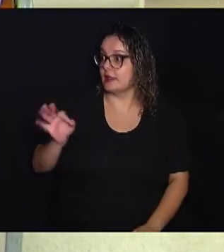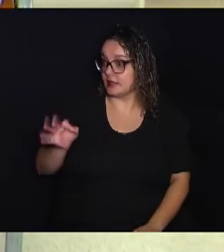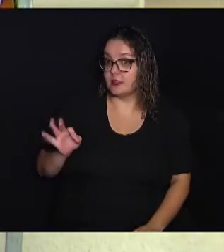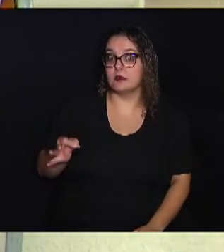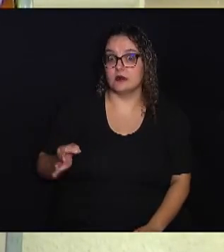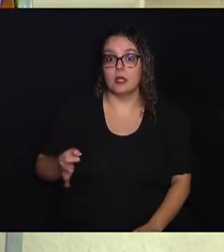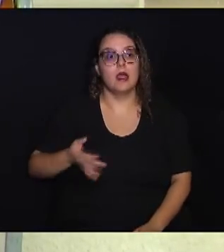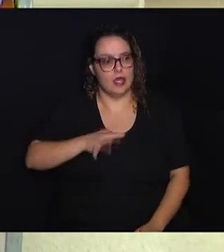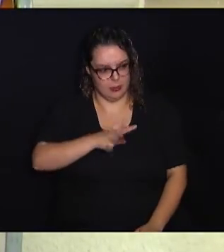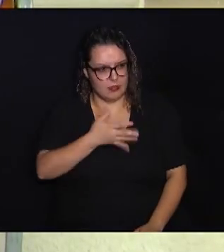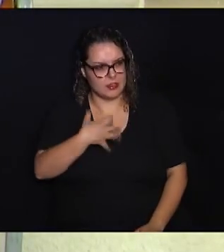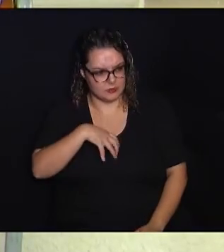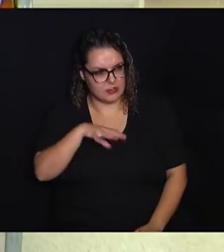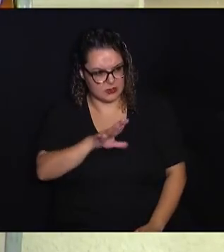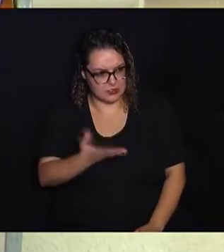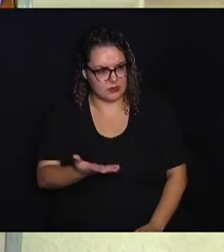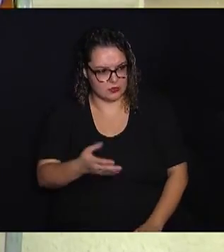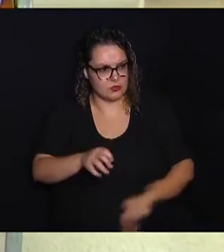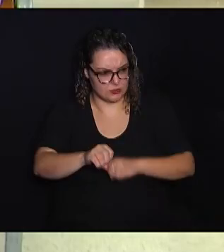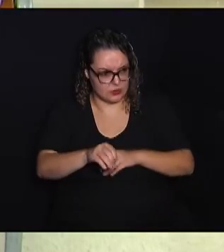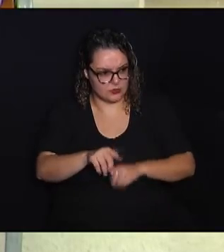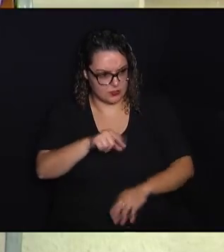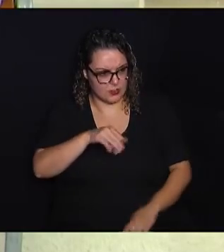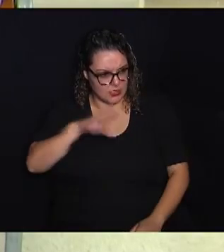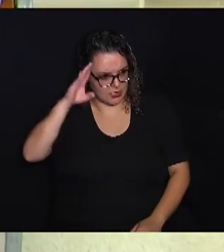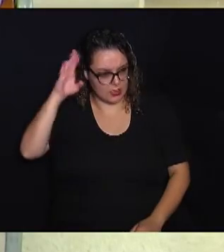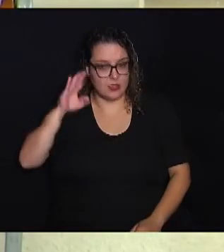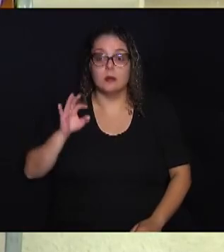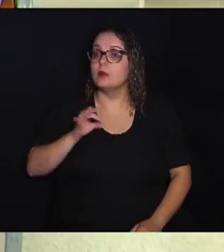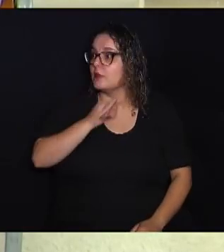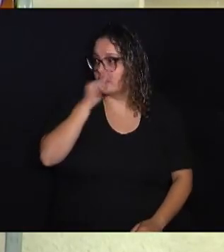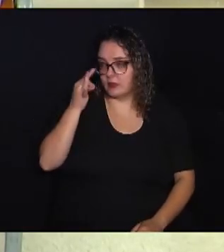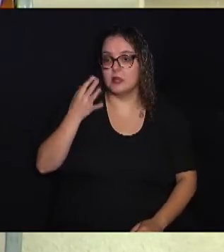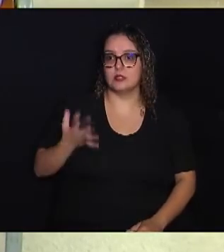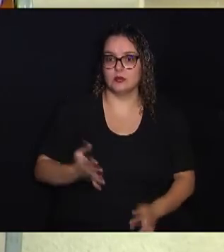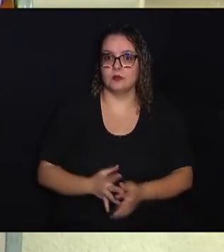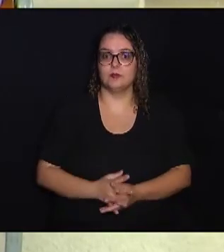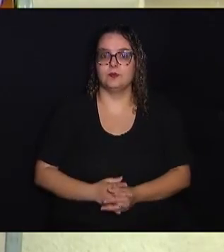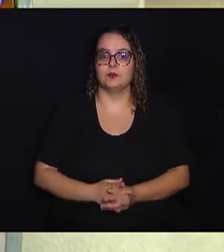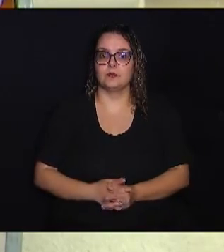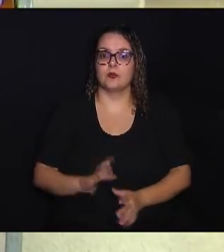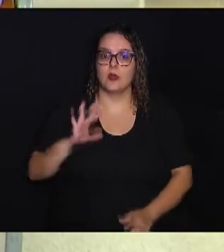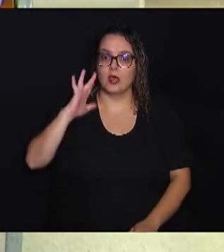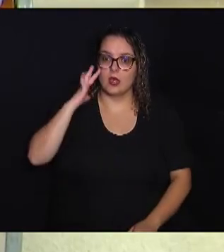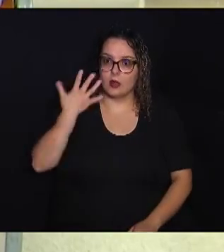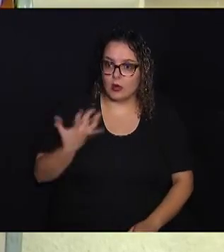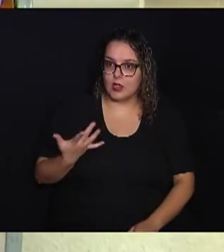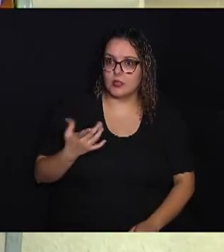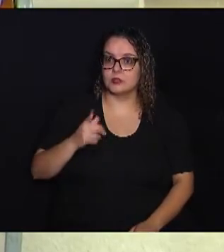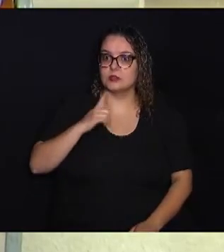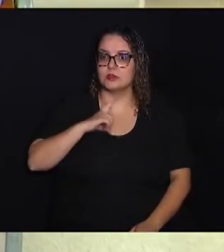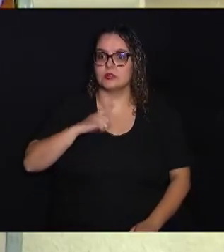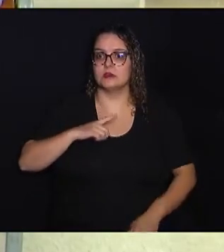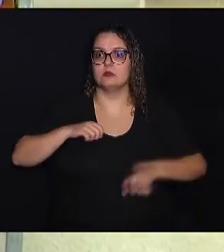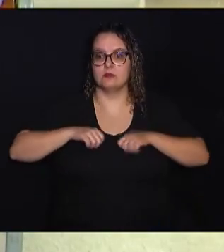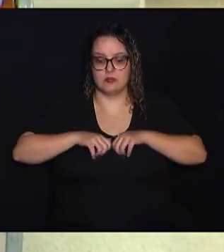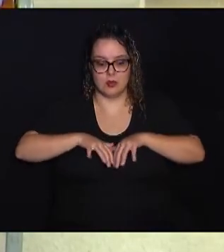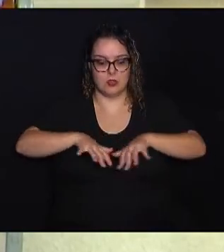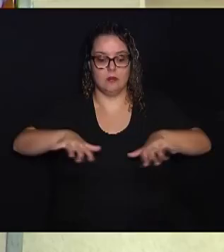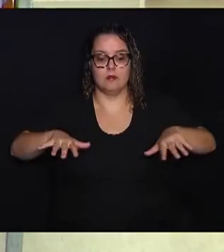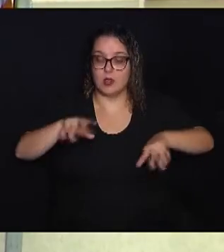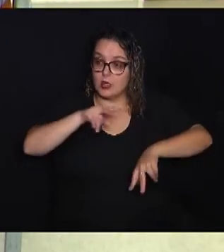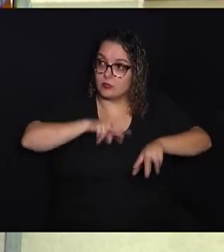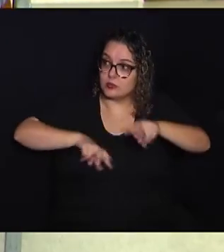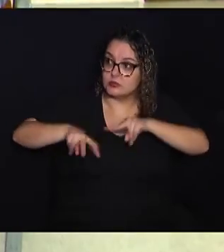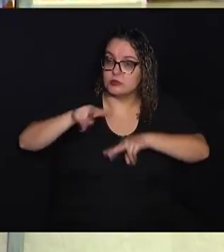mais ou menos por aí no ensino também acadêmico. Né? Perfeito. Eu acho que nós temos uma ampla visão